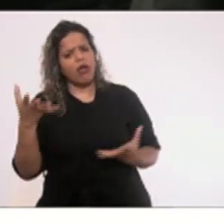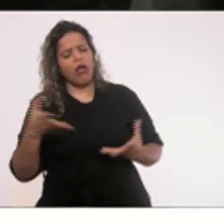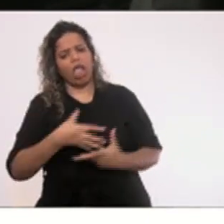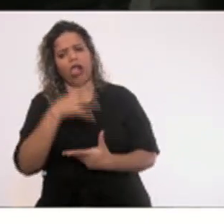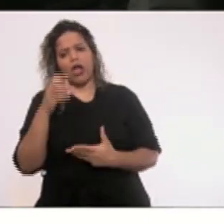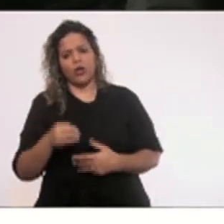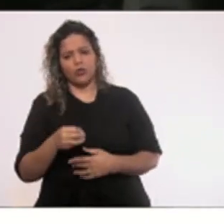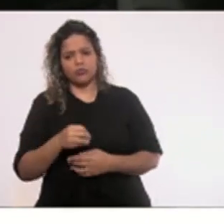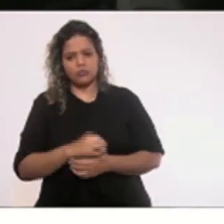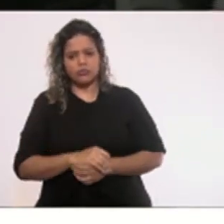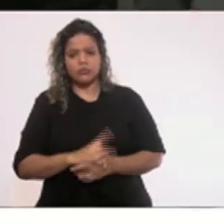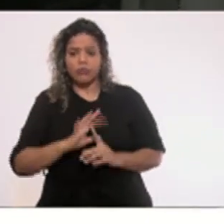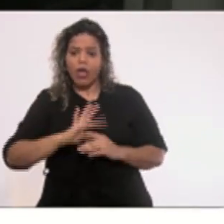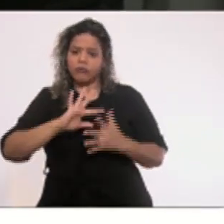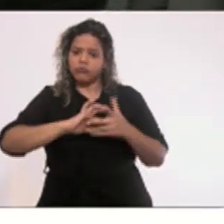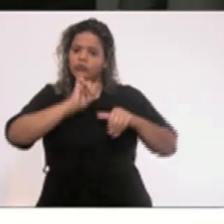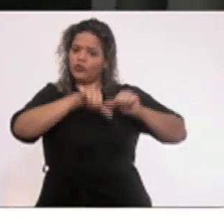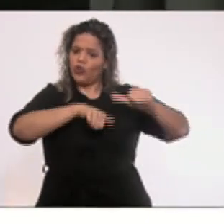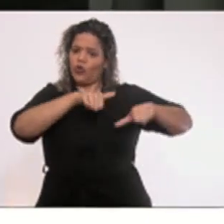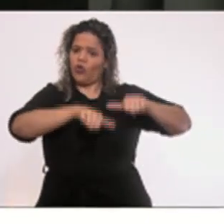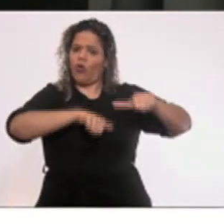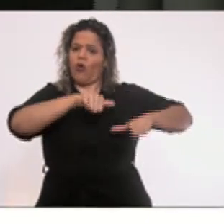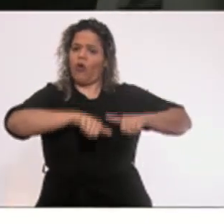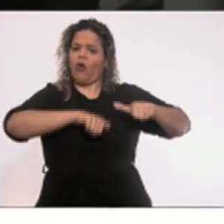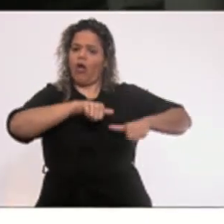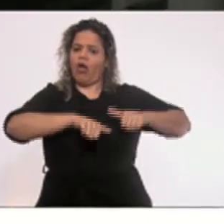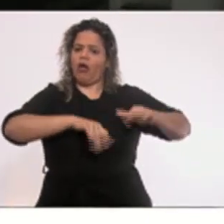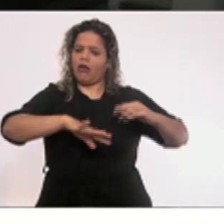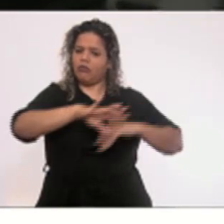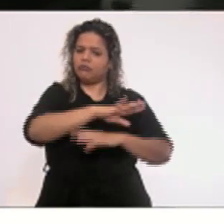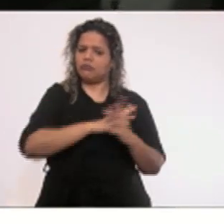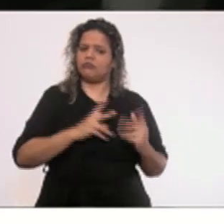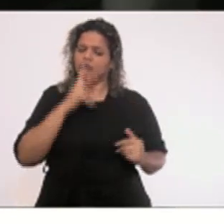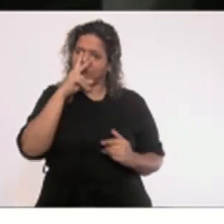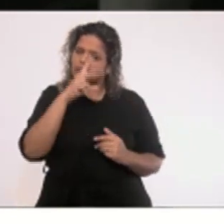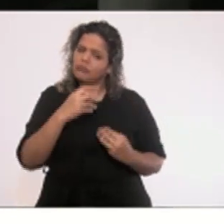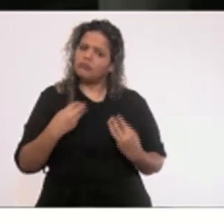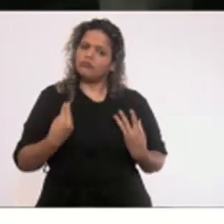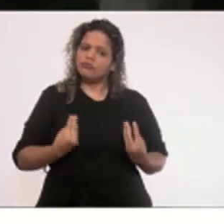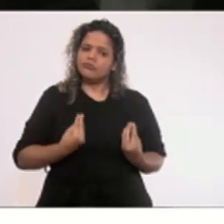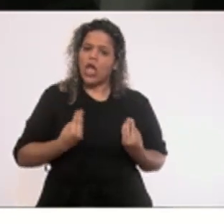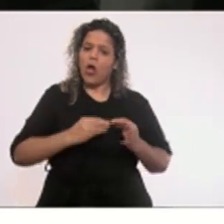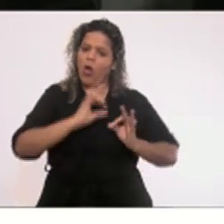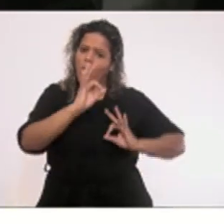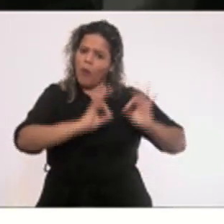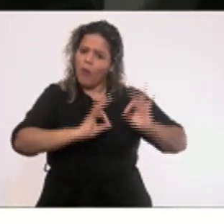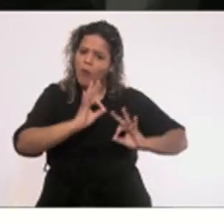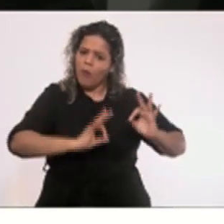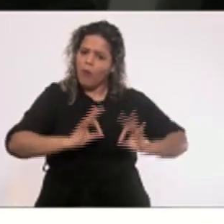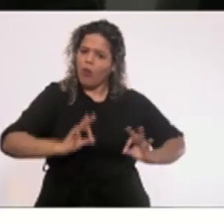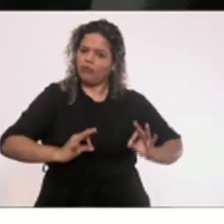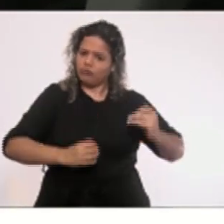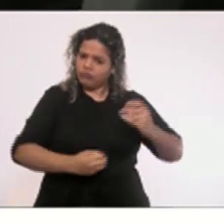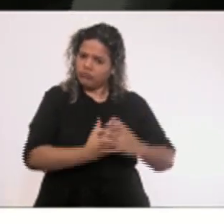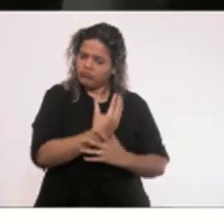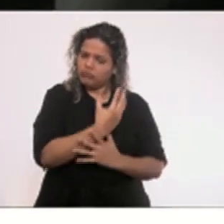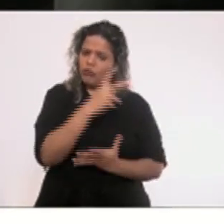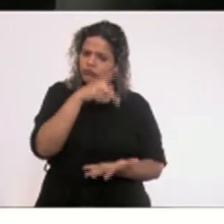evidentemente que altera fortemente o projeto